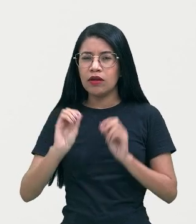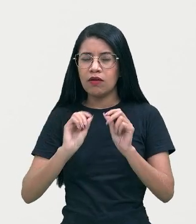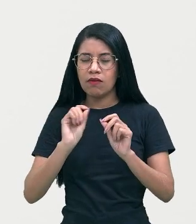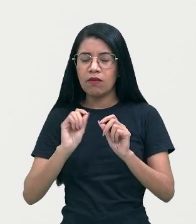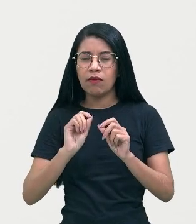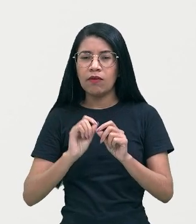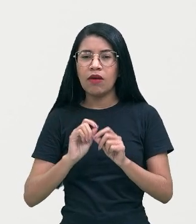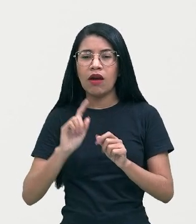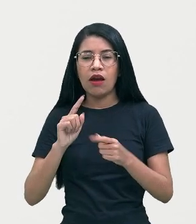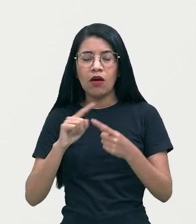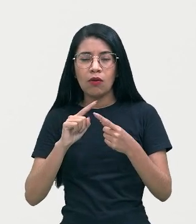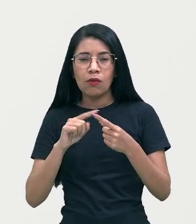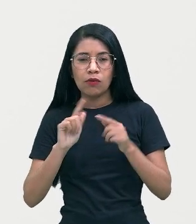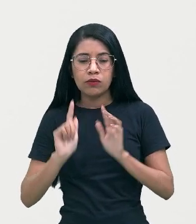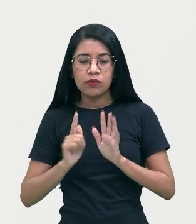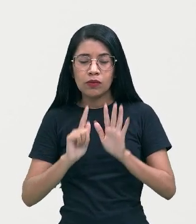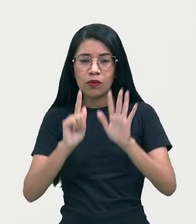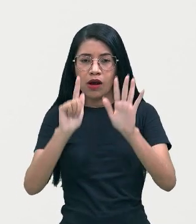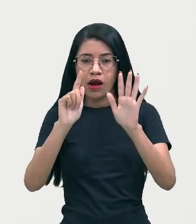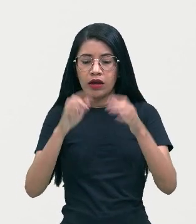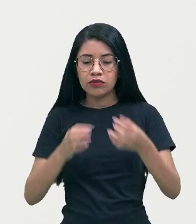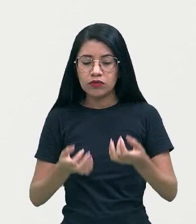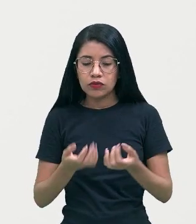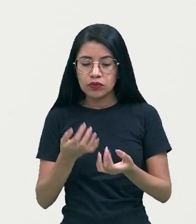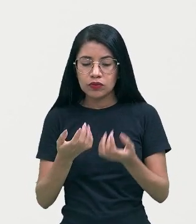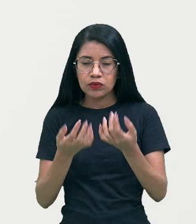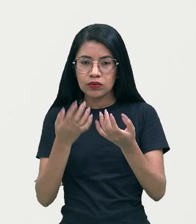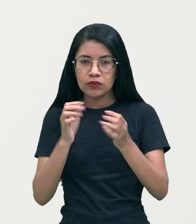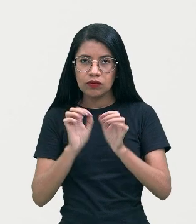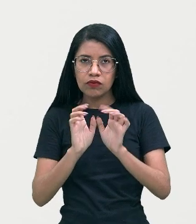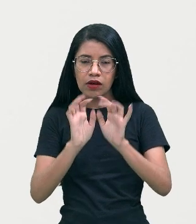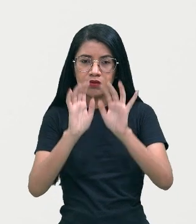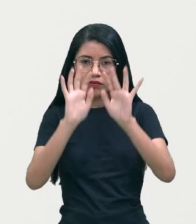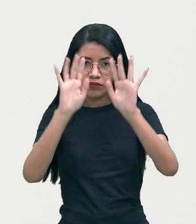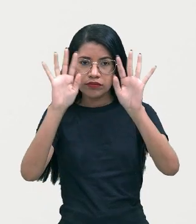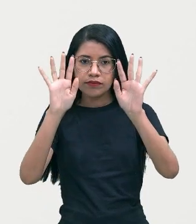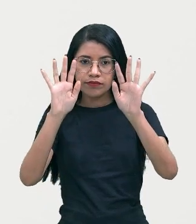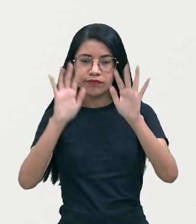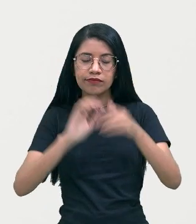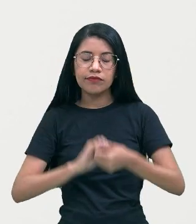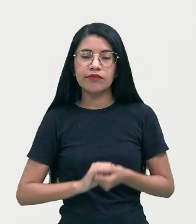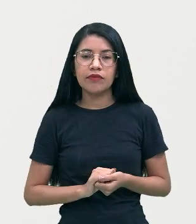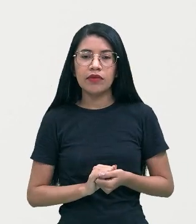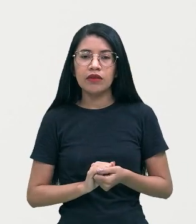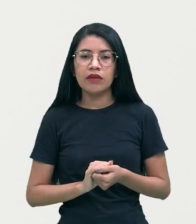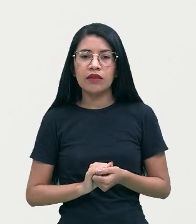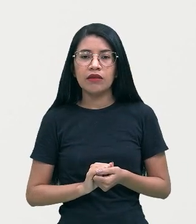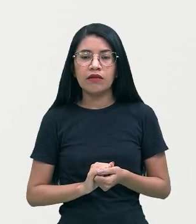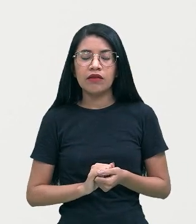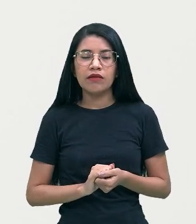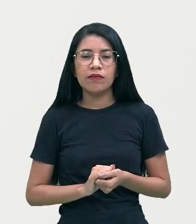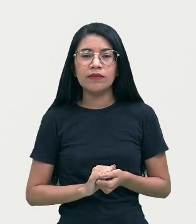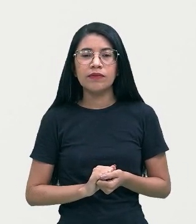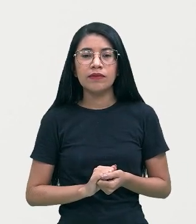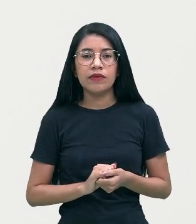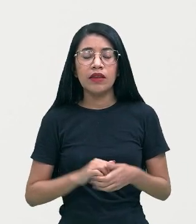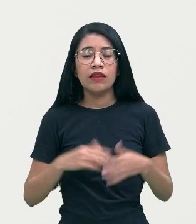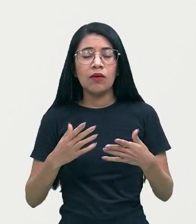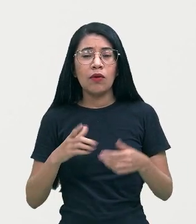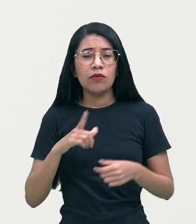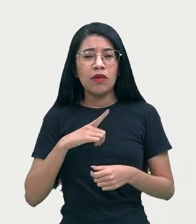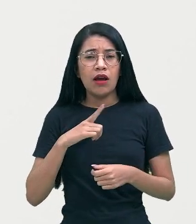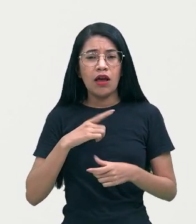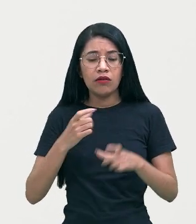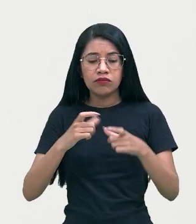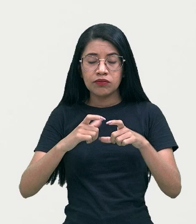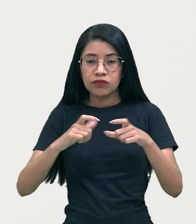são liberados por causa da queima de combustíveis fósseis, tá bom? É um desses gases. Quando eu tenho uma liberação de